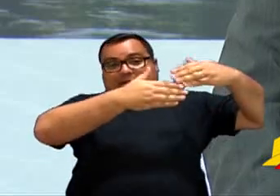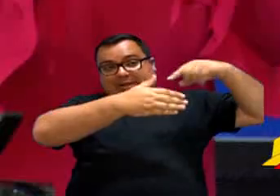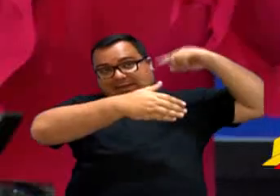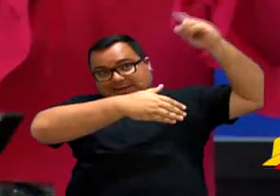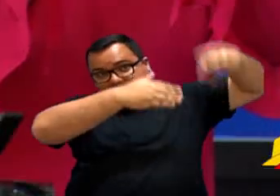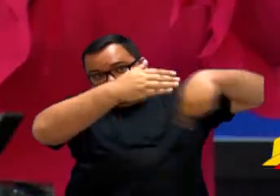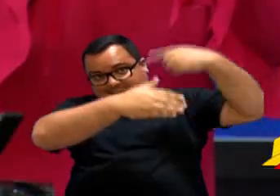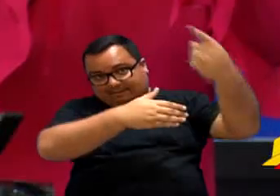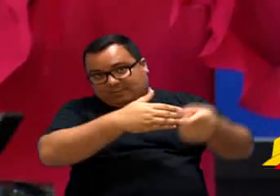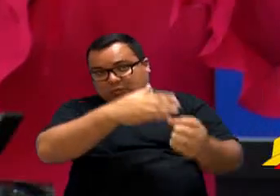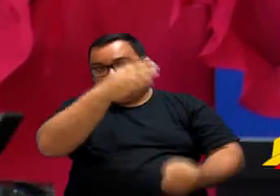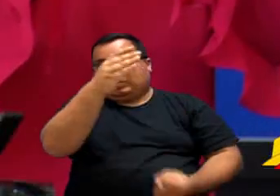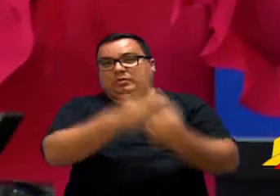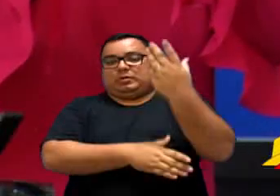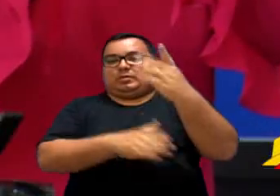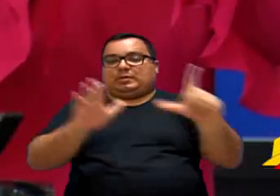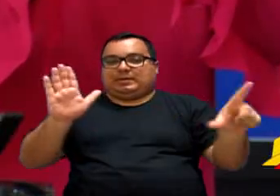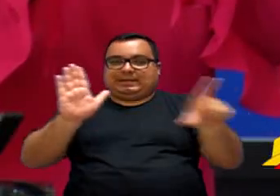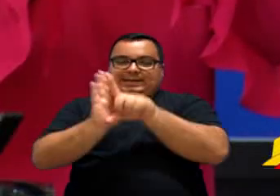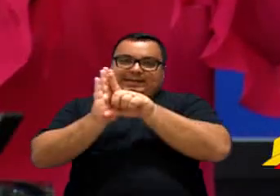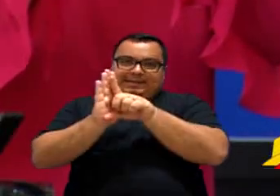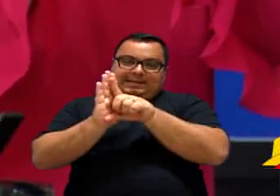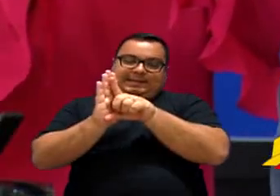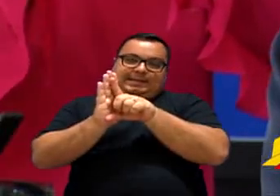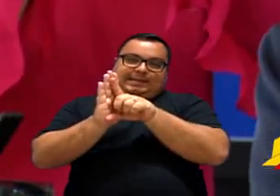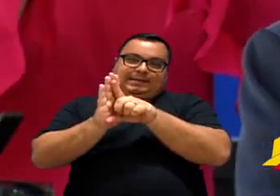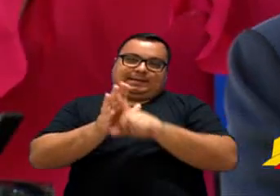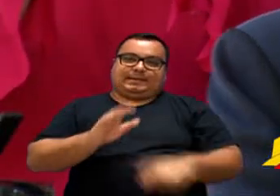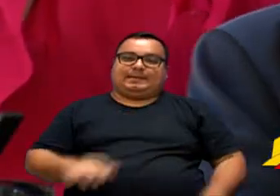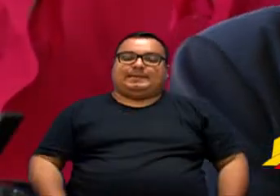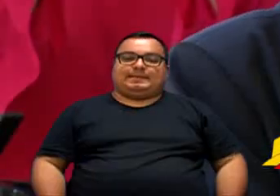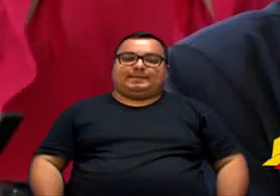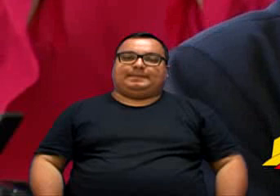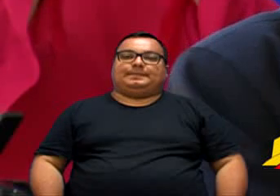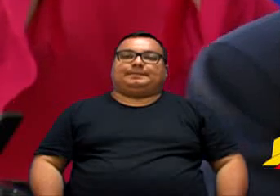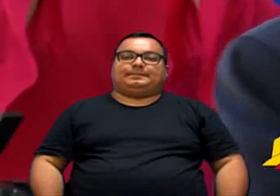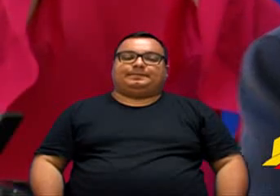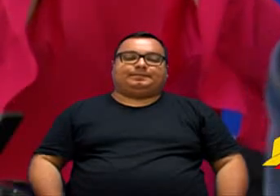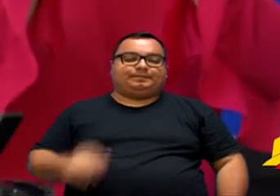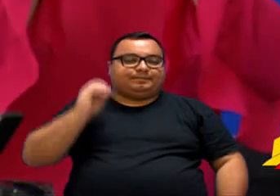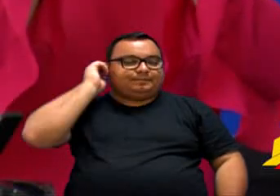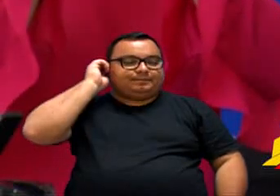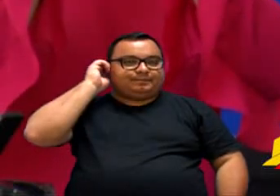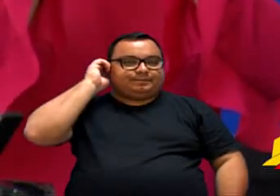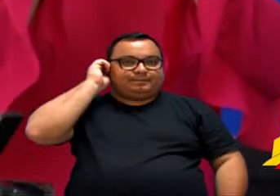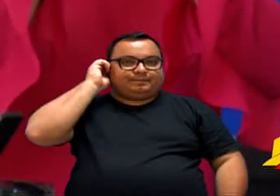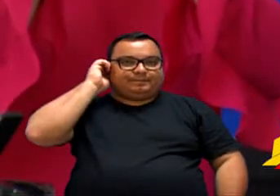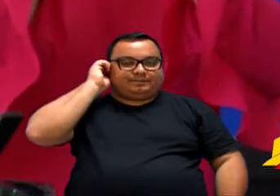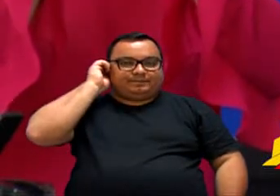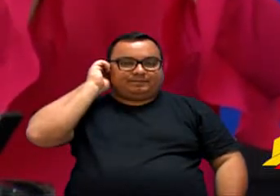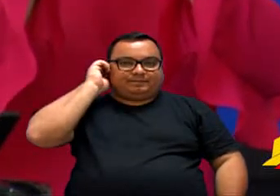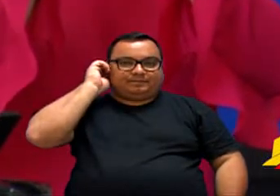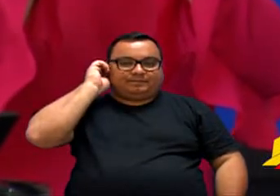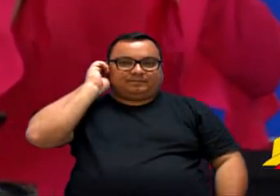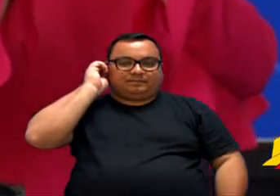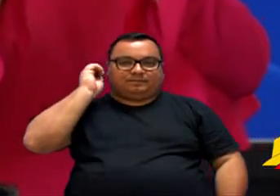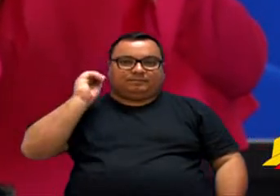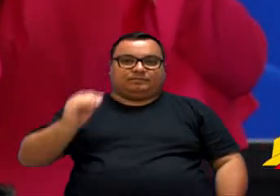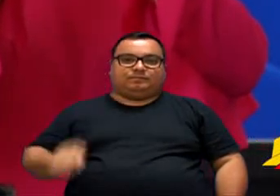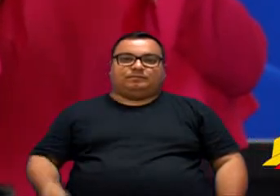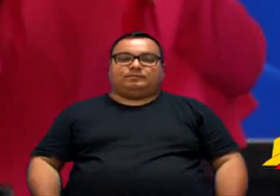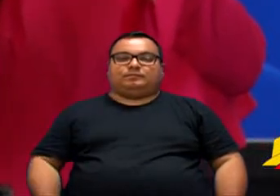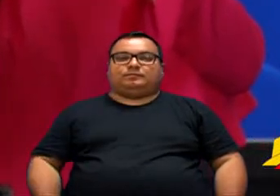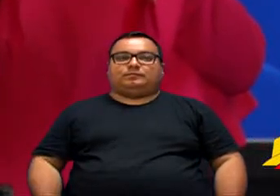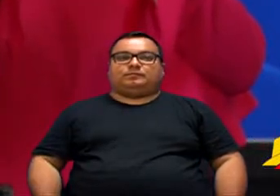algum tempo faça uma modificação a essa área, porque a área de especial interesse social Eu queria cumprimentar